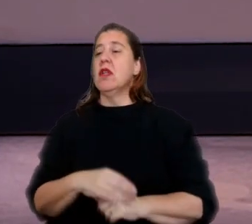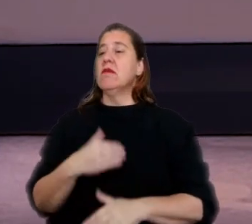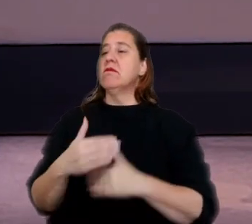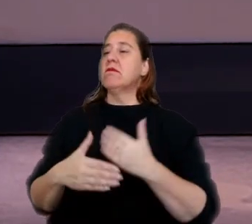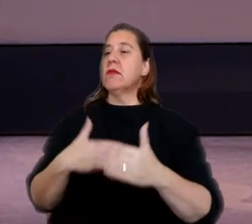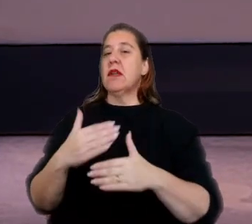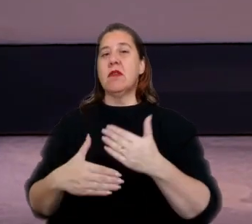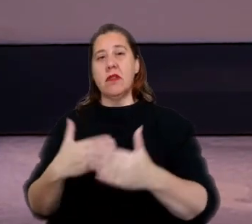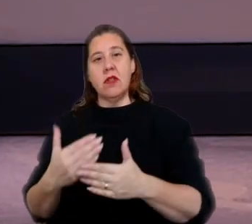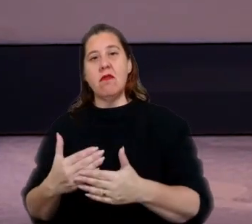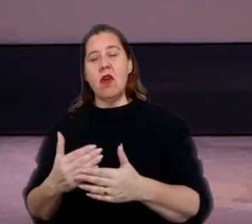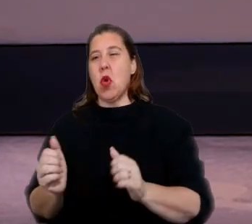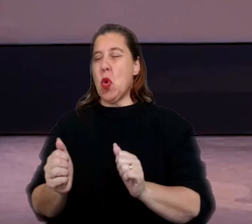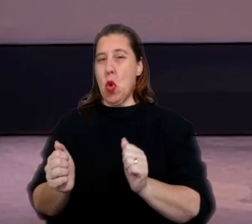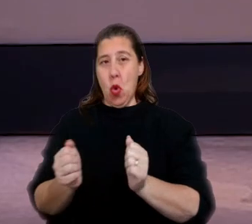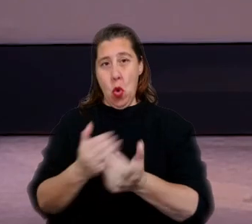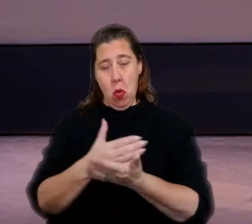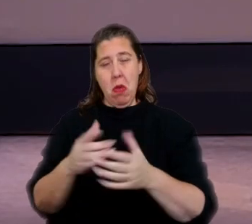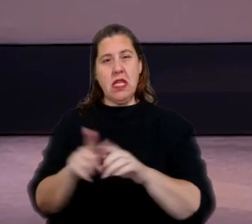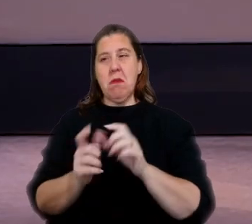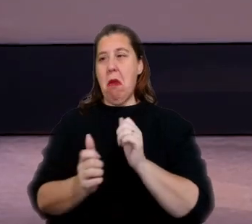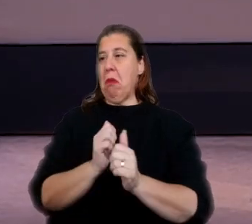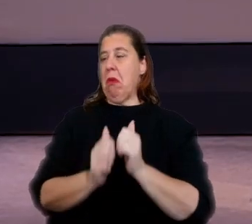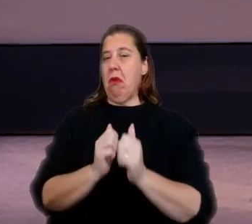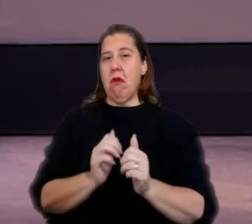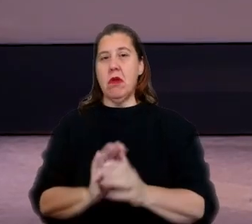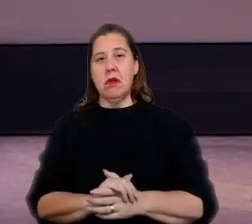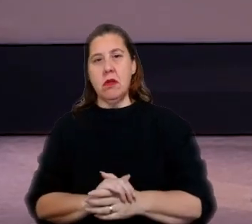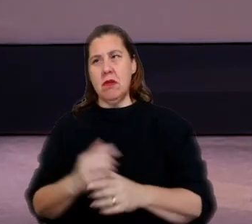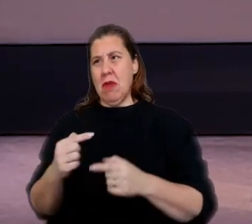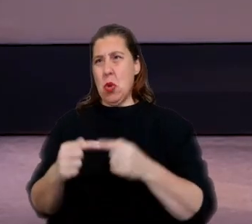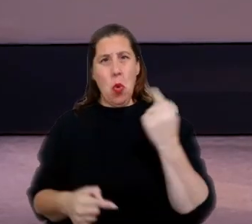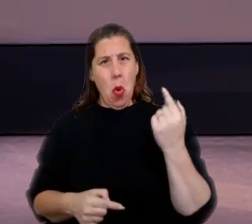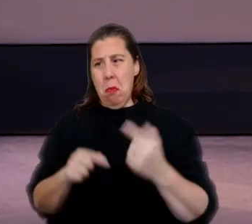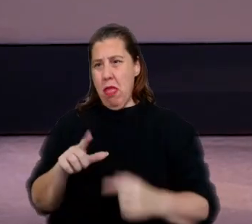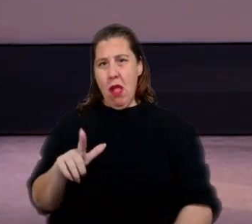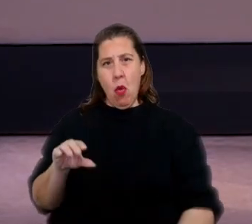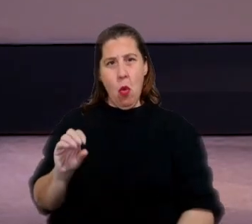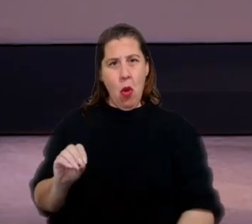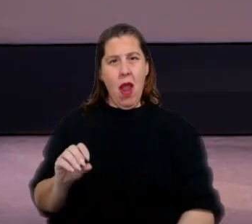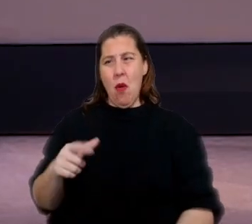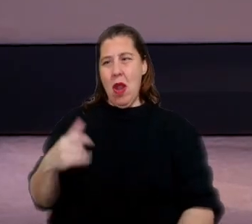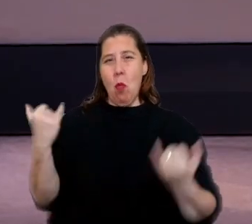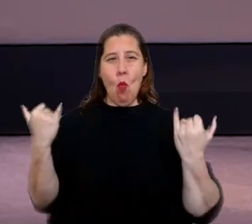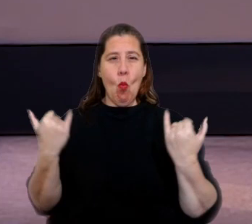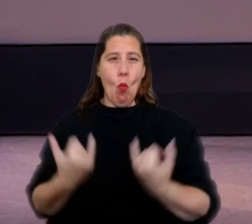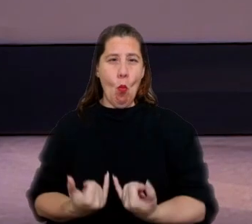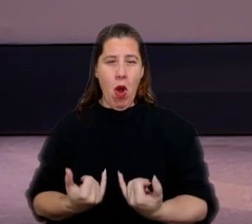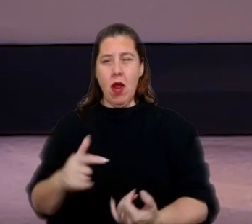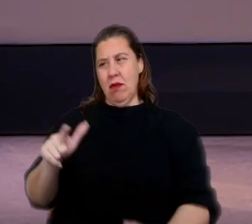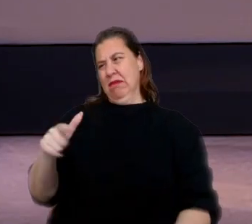vai chegando, ele vai começar a jogar rugby, que num primeiro momento você fala, não tem nada a ver com ele, né, todo